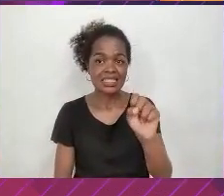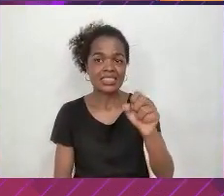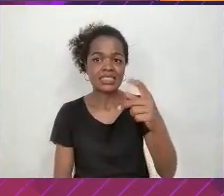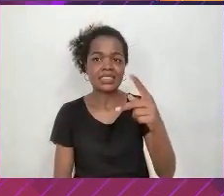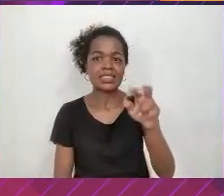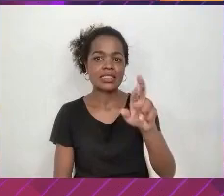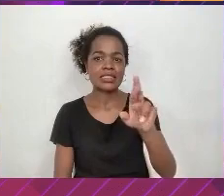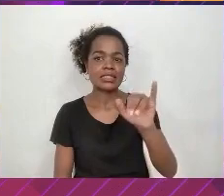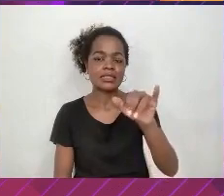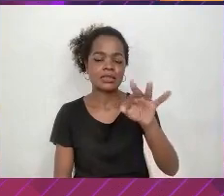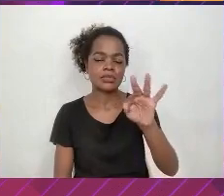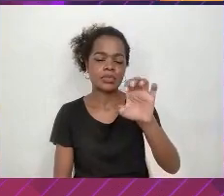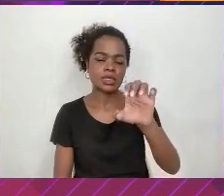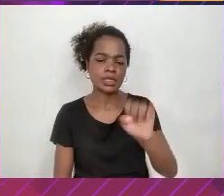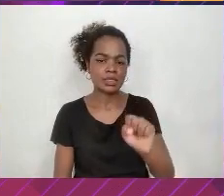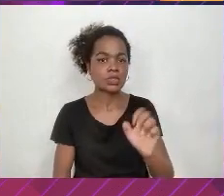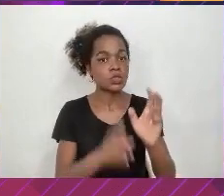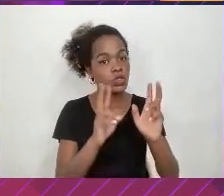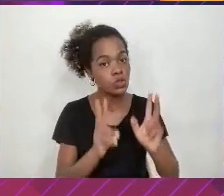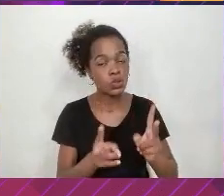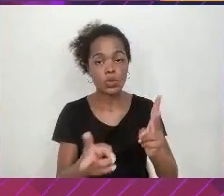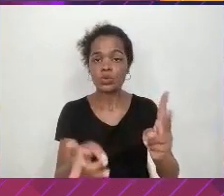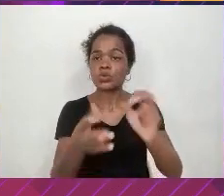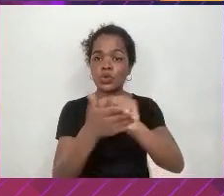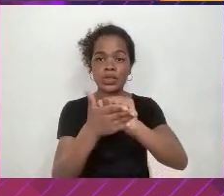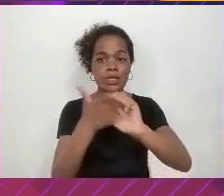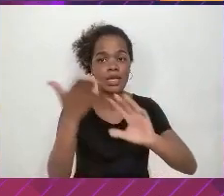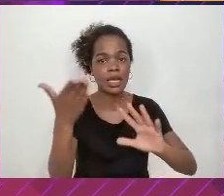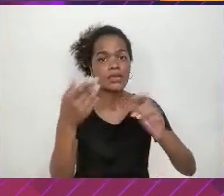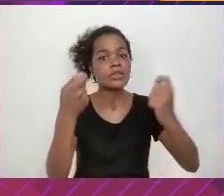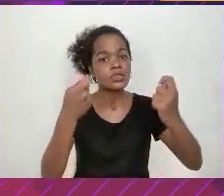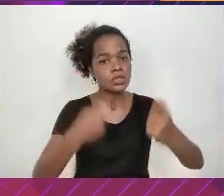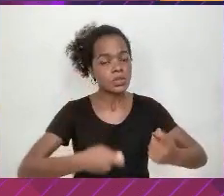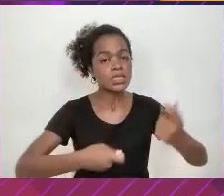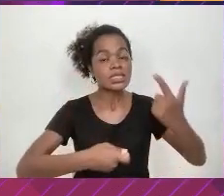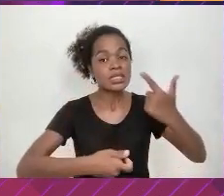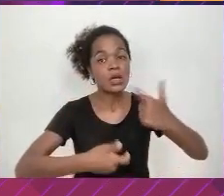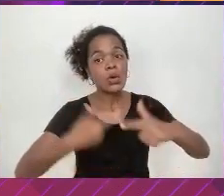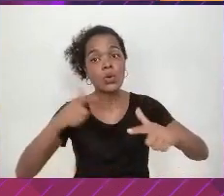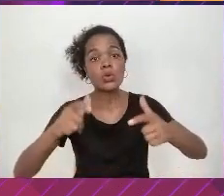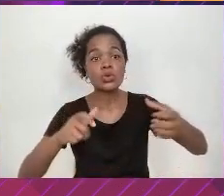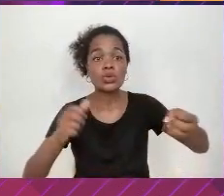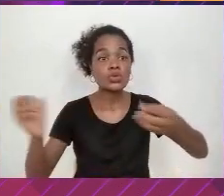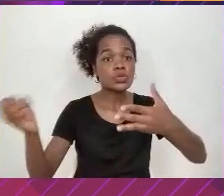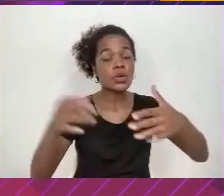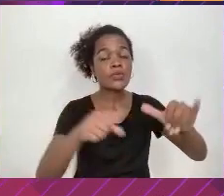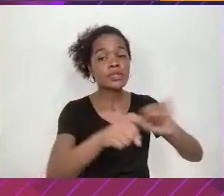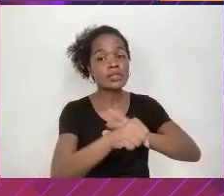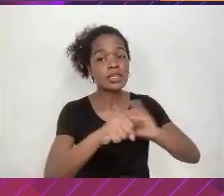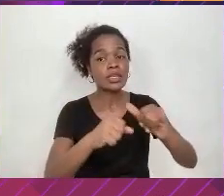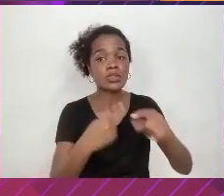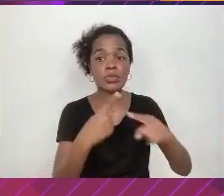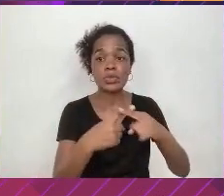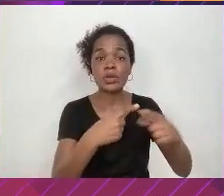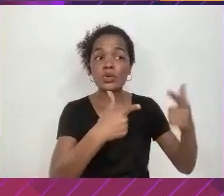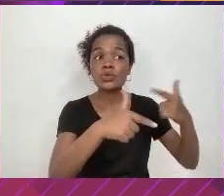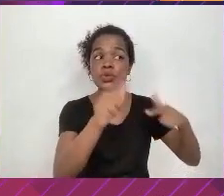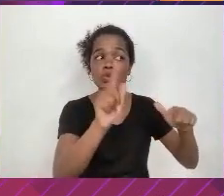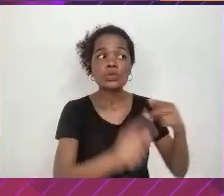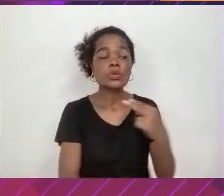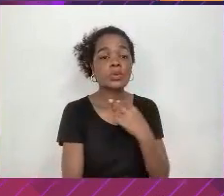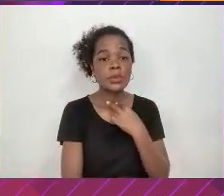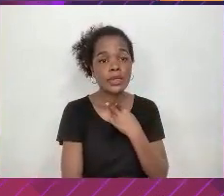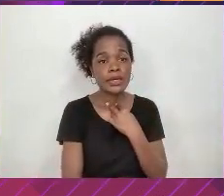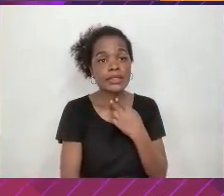continuando nossas tarefas. Então, a gente vai ter que trazer novos recursos, porque os outros já estão ocupados, e aí a gente precisa passar